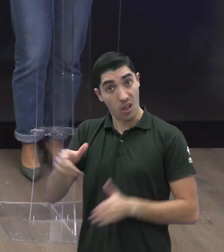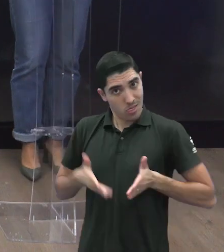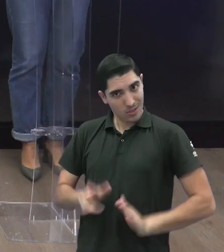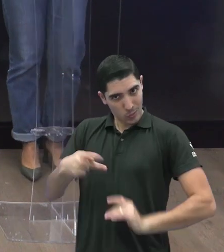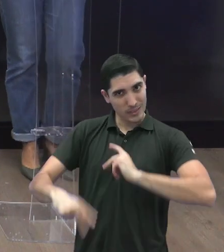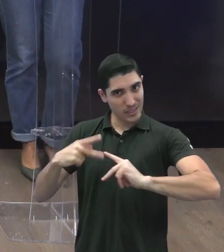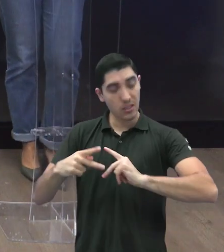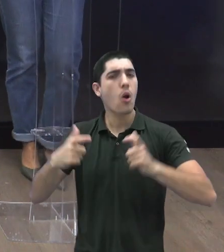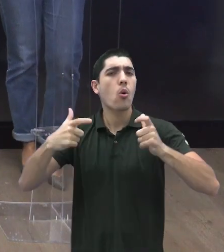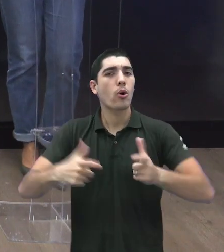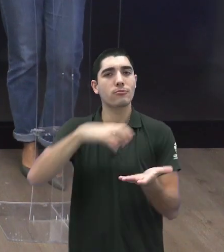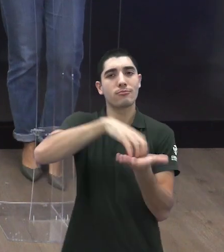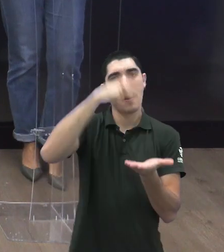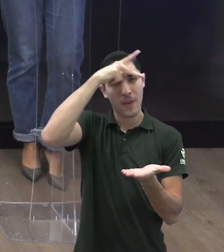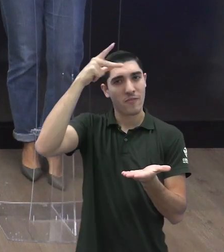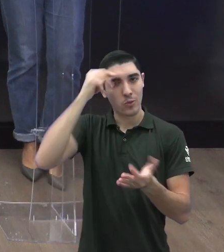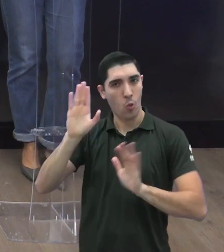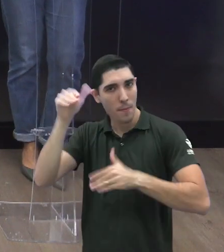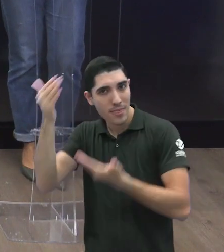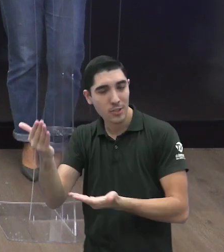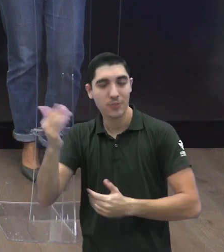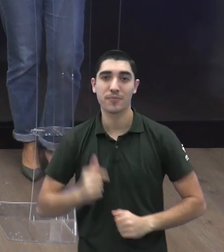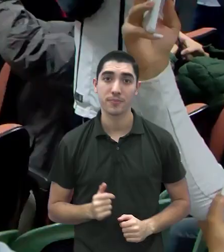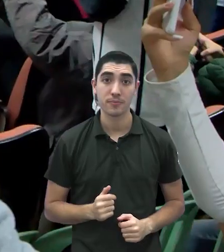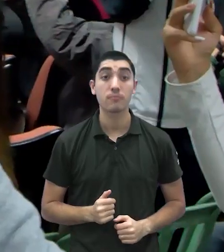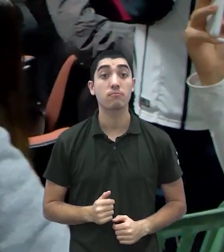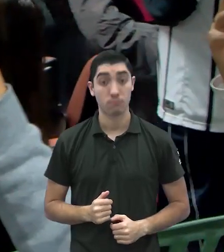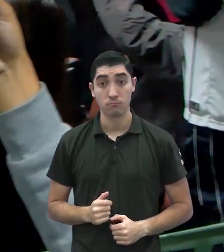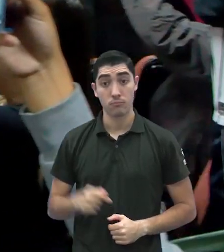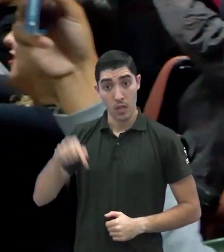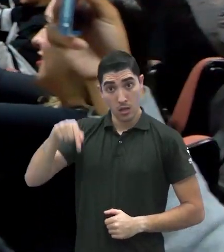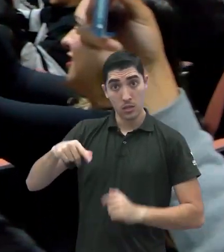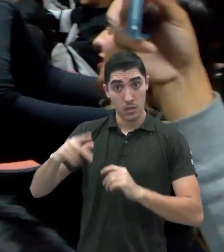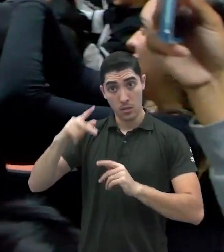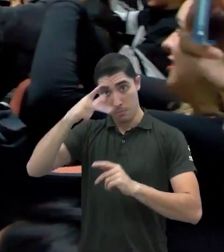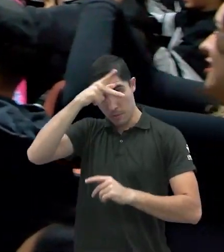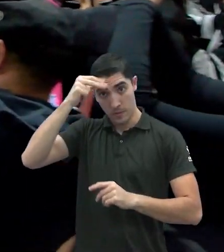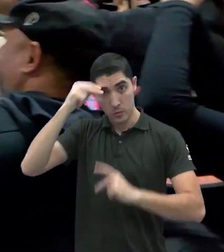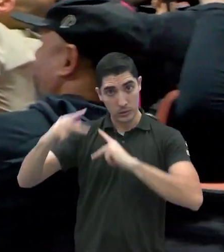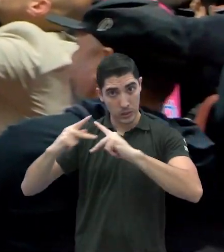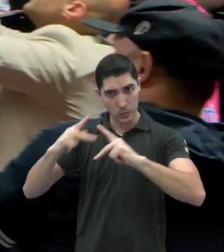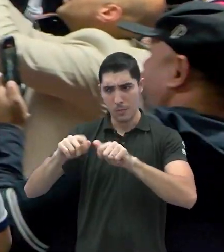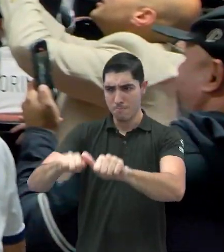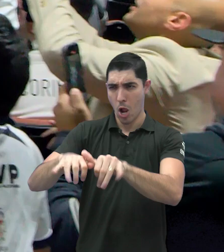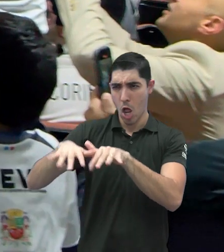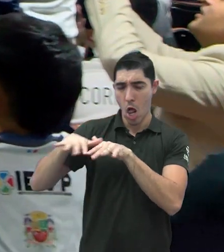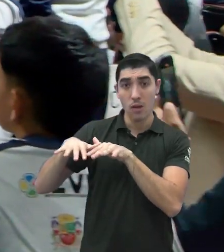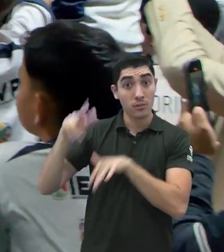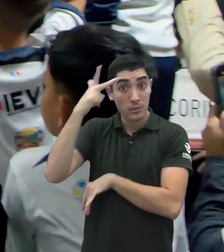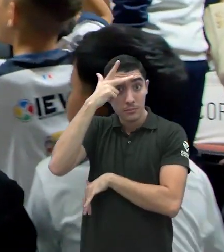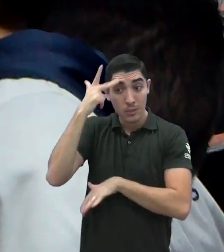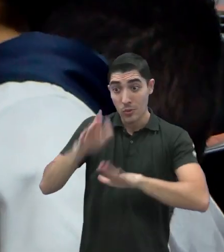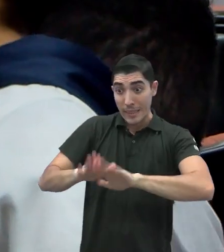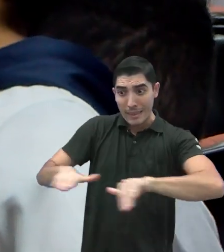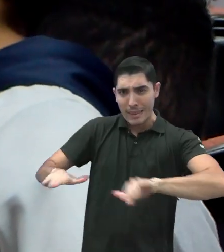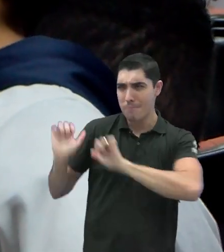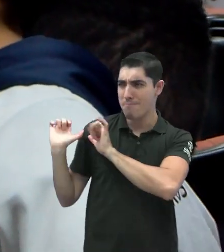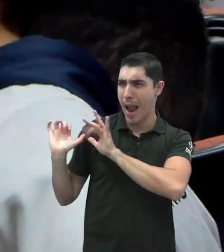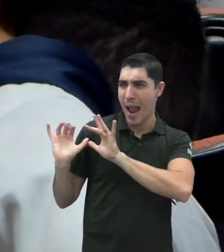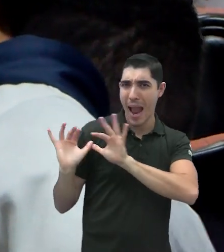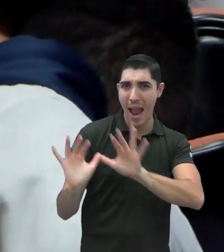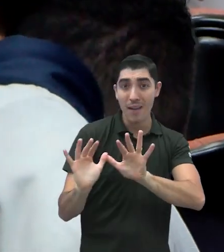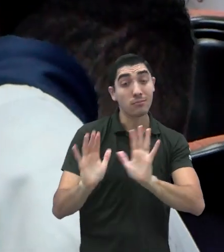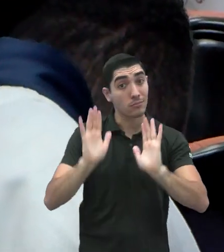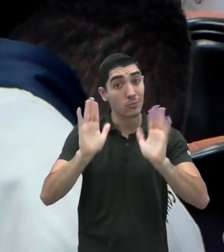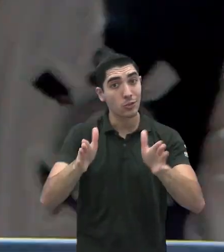atleta joseense, aconteceu no Paço Municipal. Com o auditório da Prefeitura de São José dos Campos lotado e com a presença